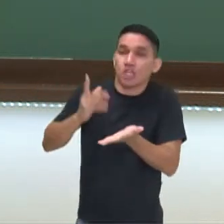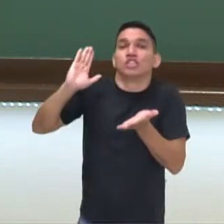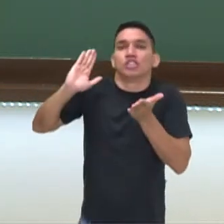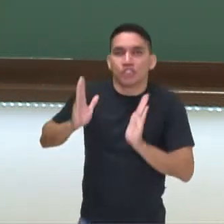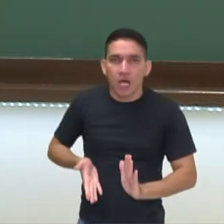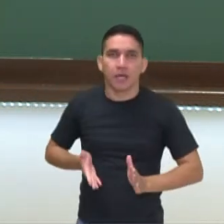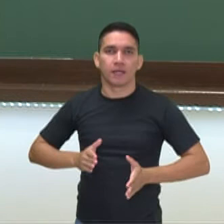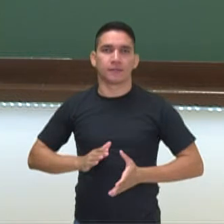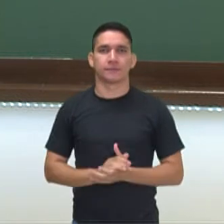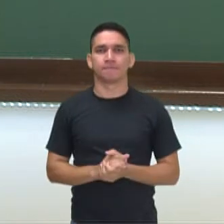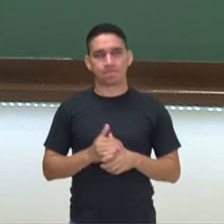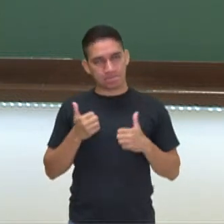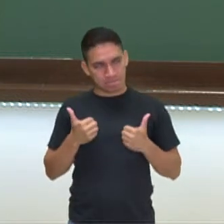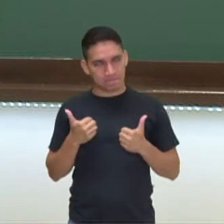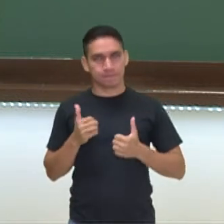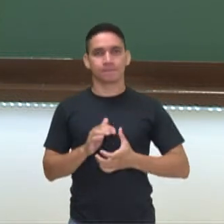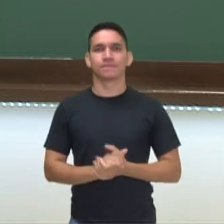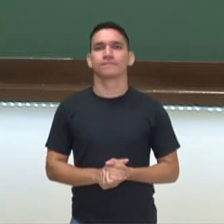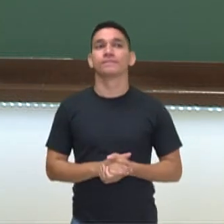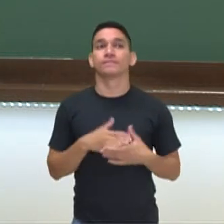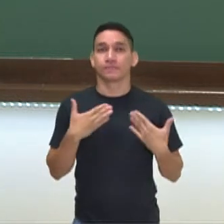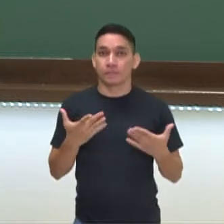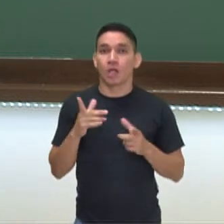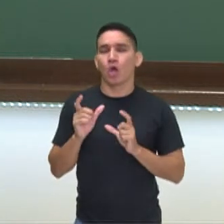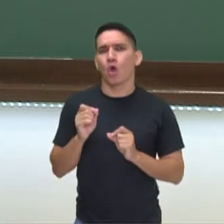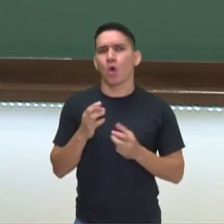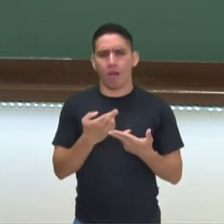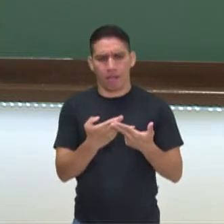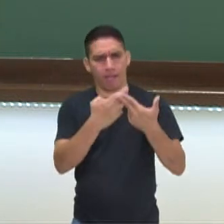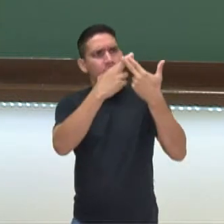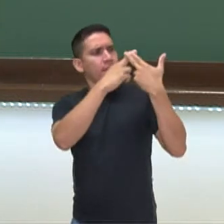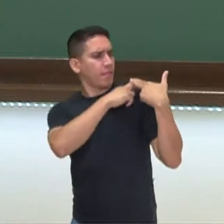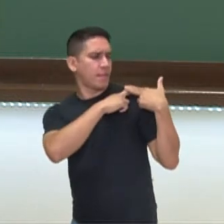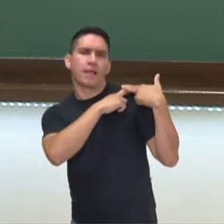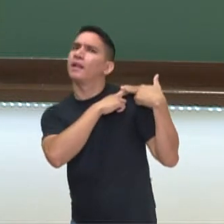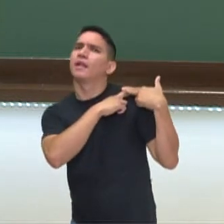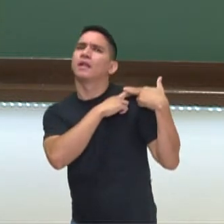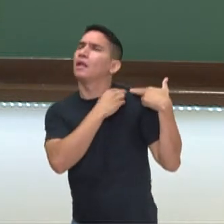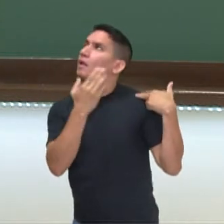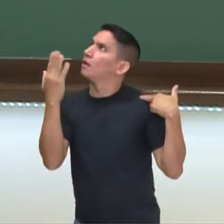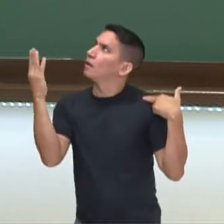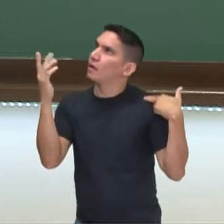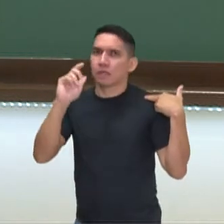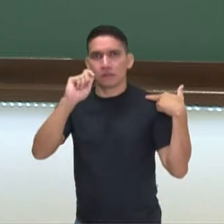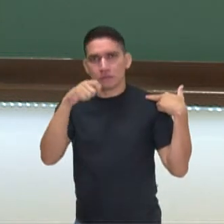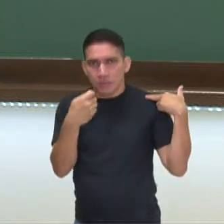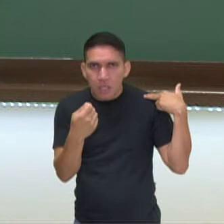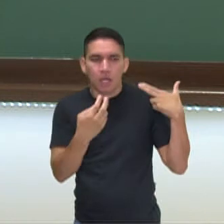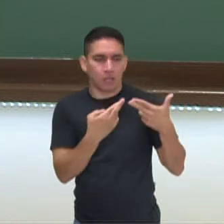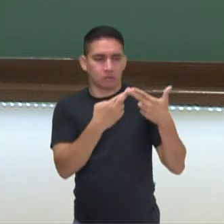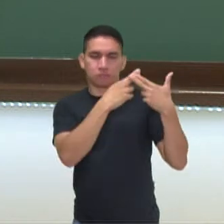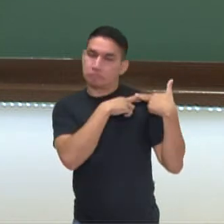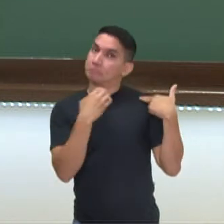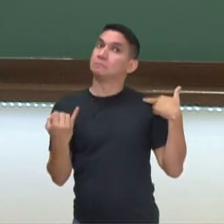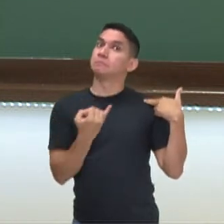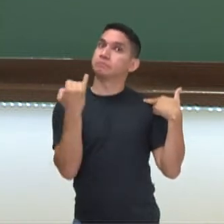o seu compromisso, beleza? Então aqui, ó, responsabilidade. Olha que palavra importante,